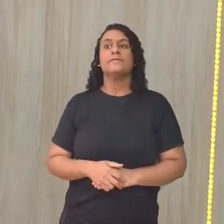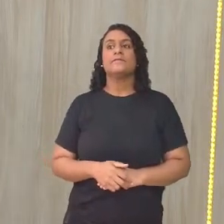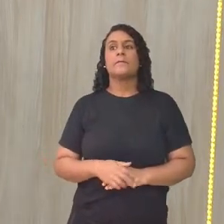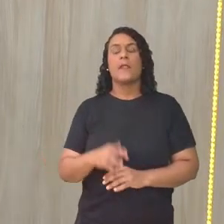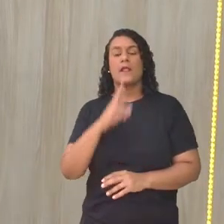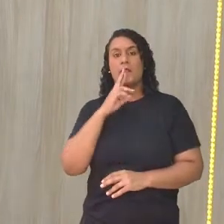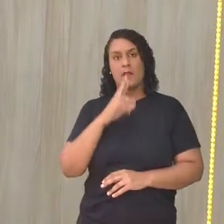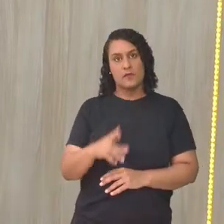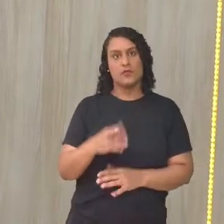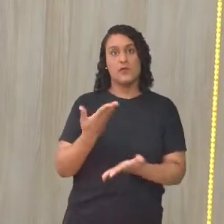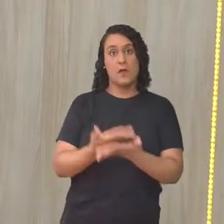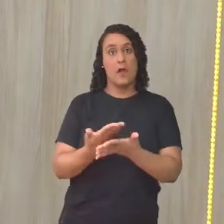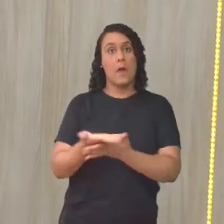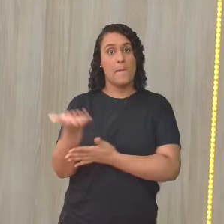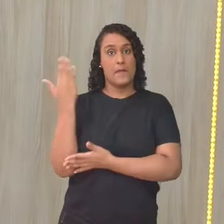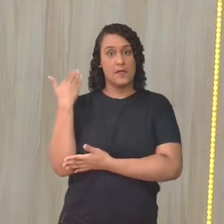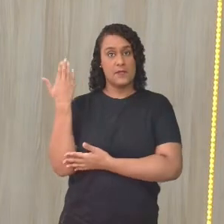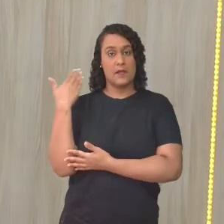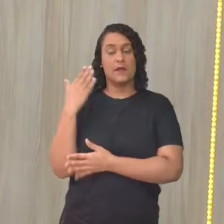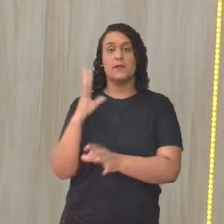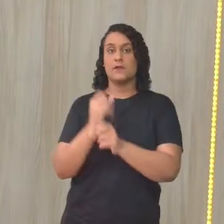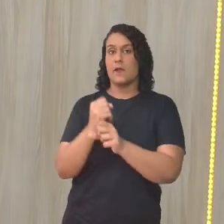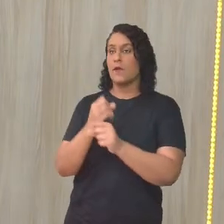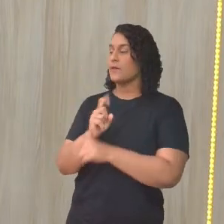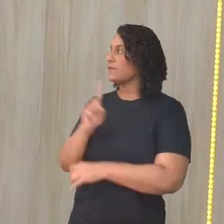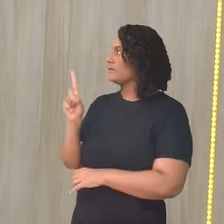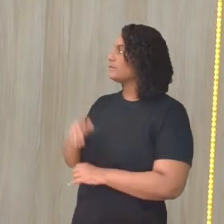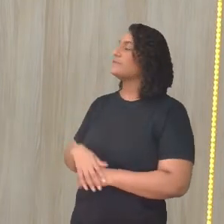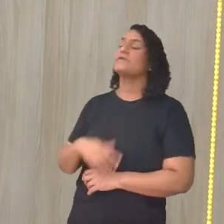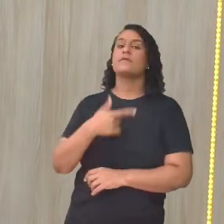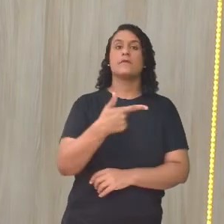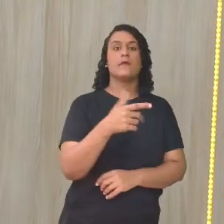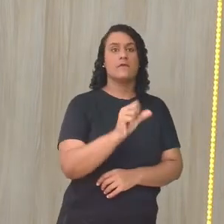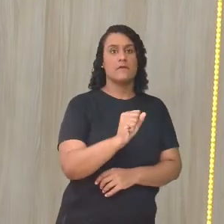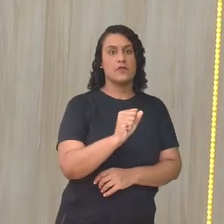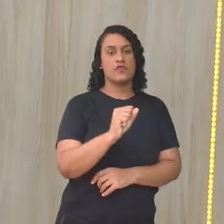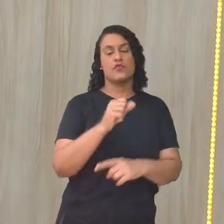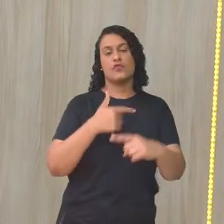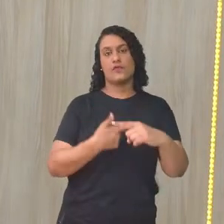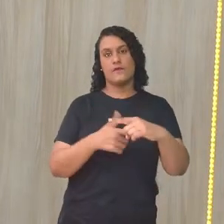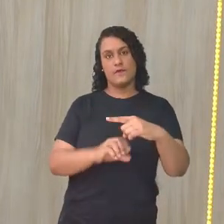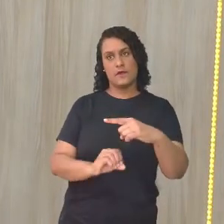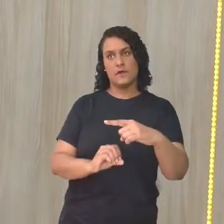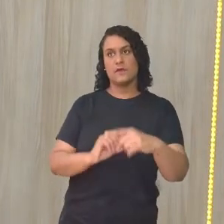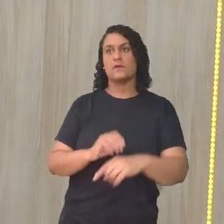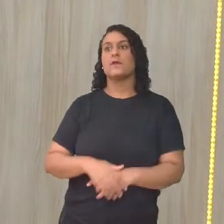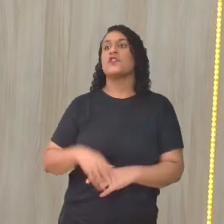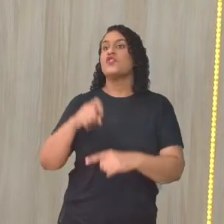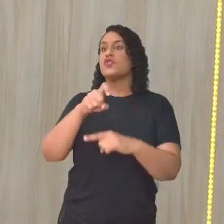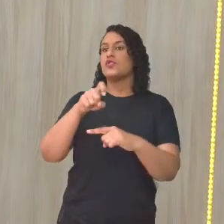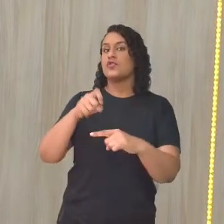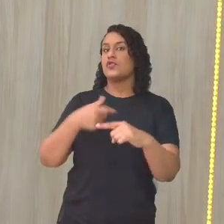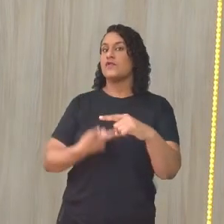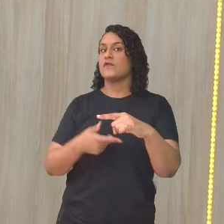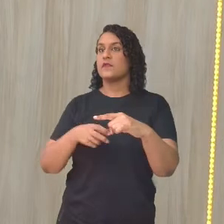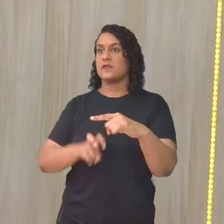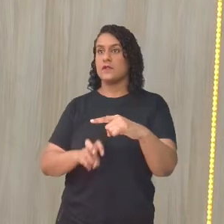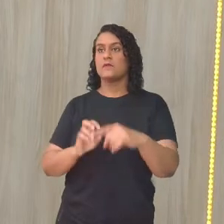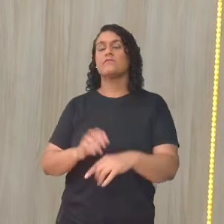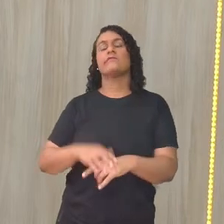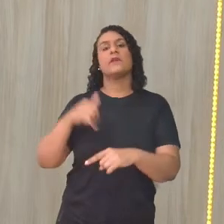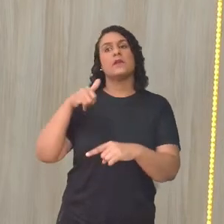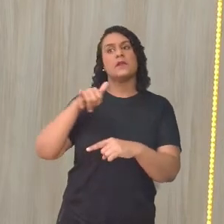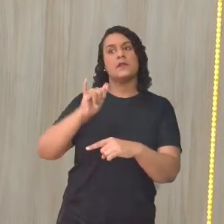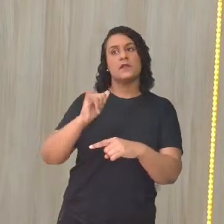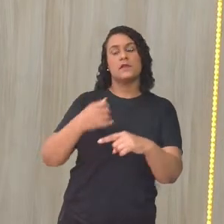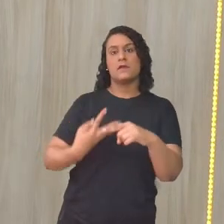respondeu na aula passada essa questão, ó. Eu tenho 28 está para 20. E X está para 25 e y